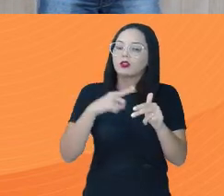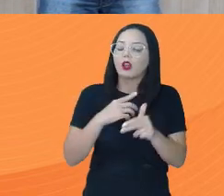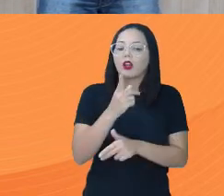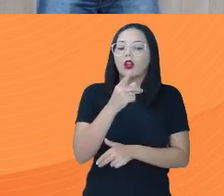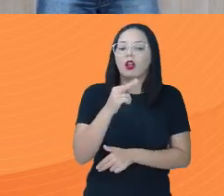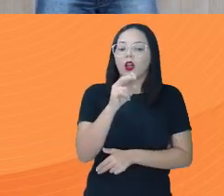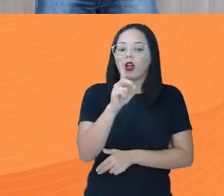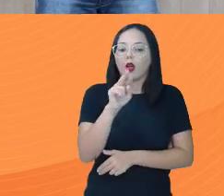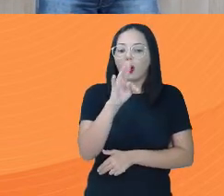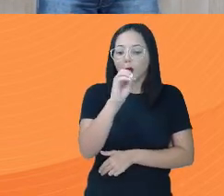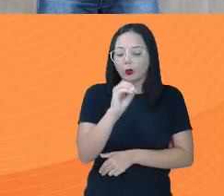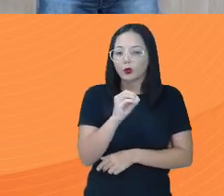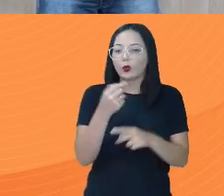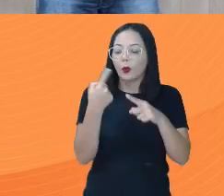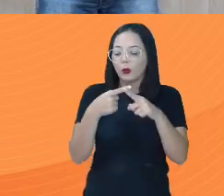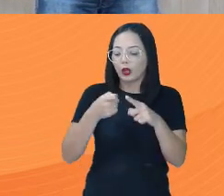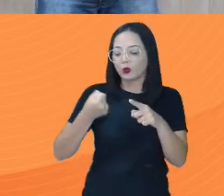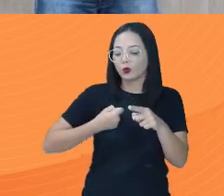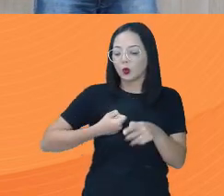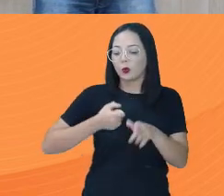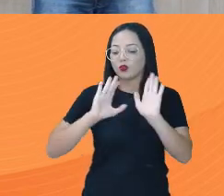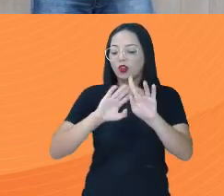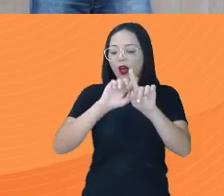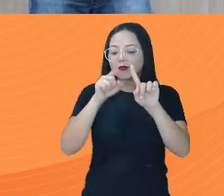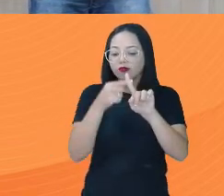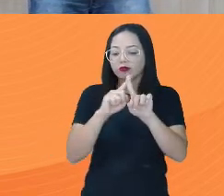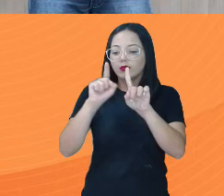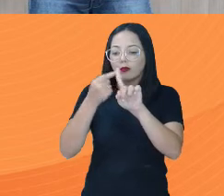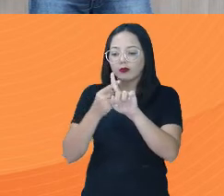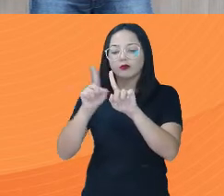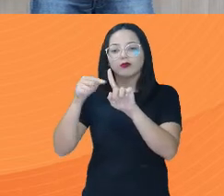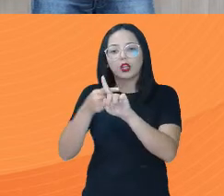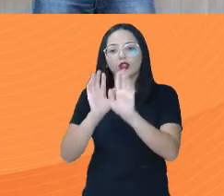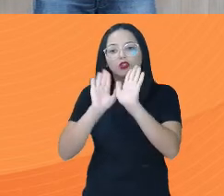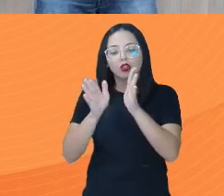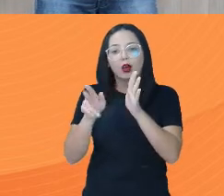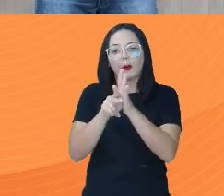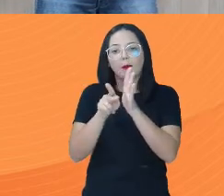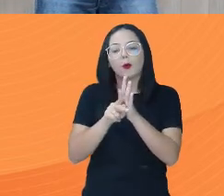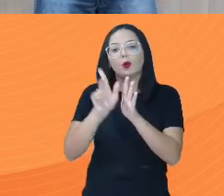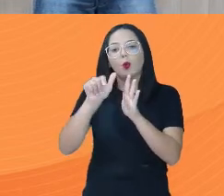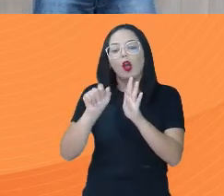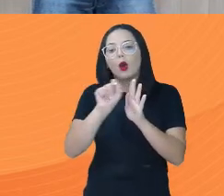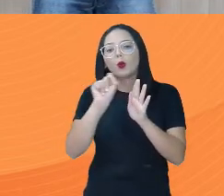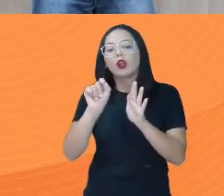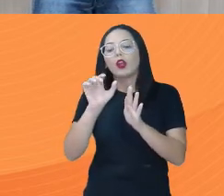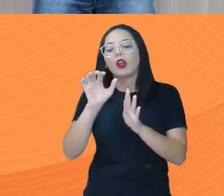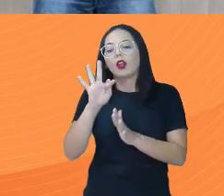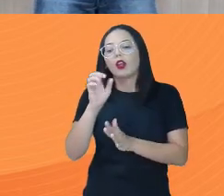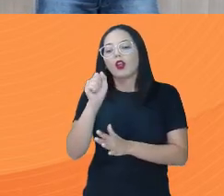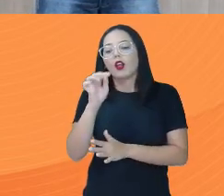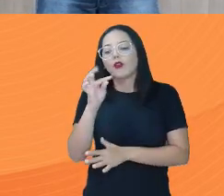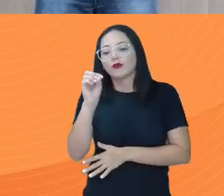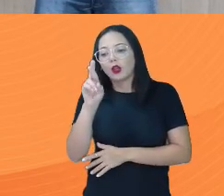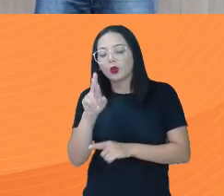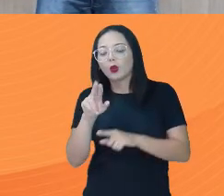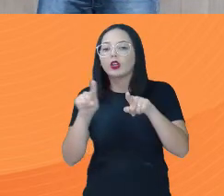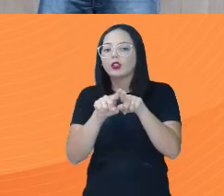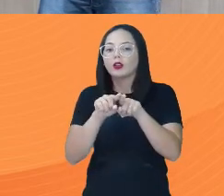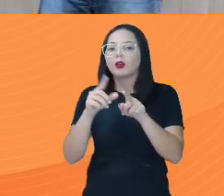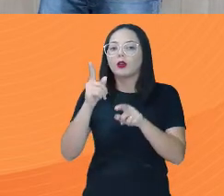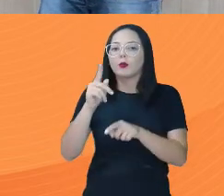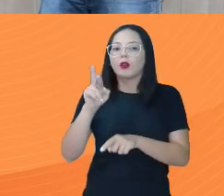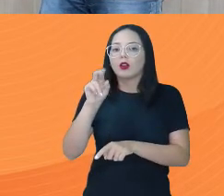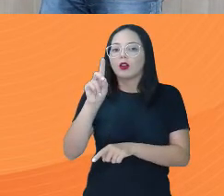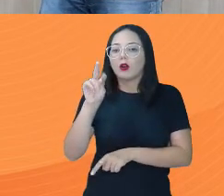dois números, esses números que estão sendo multiplicados, cada um deles são chamados de fator e o produto entre eles